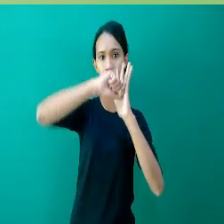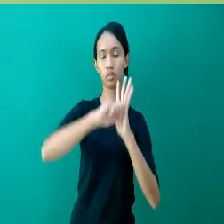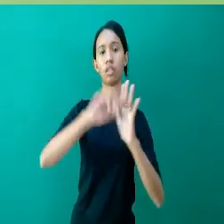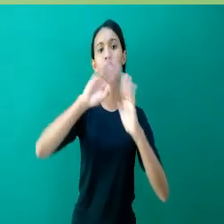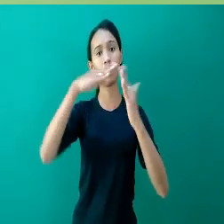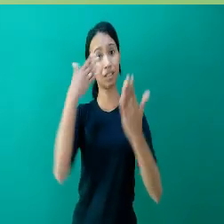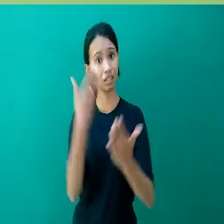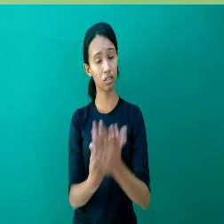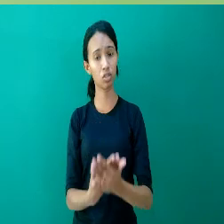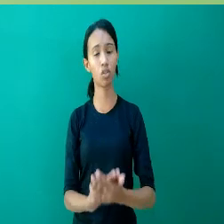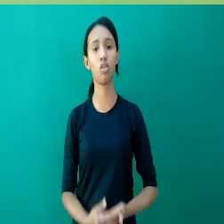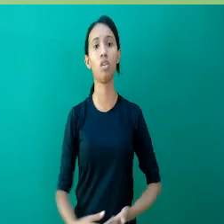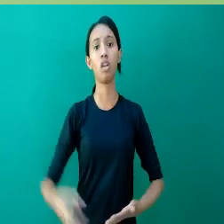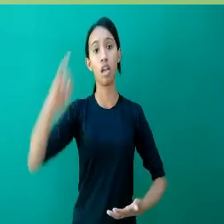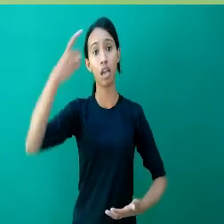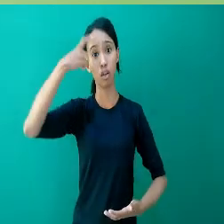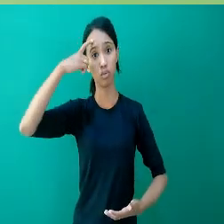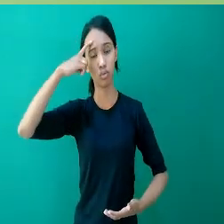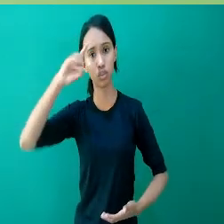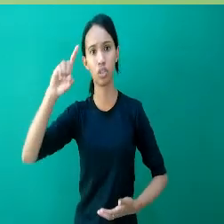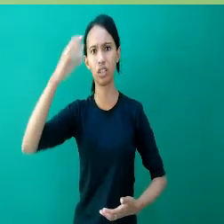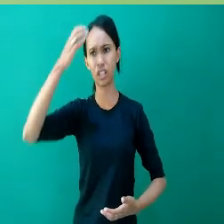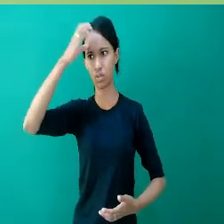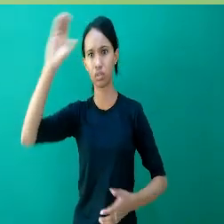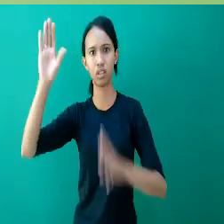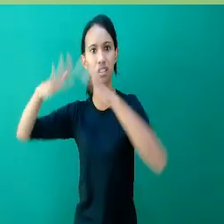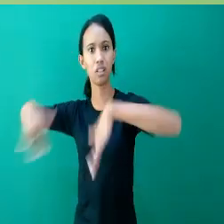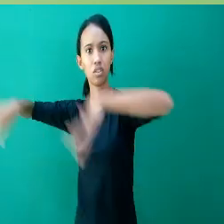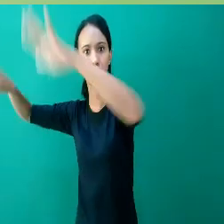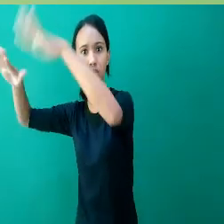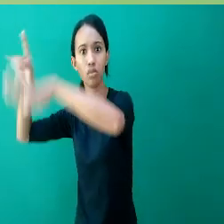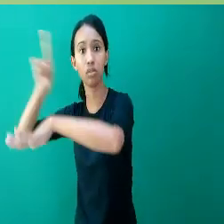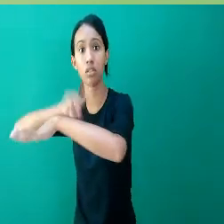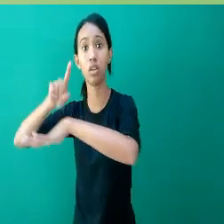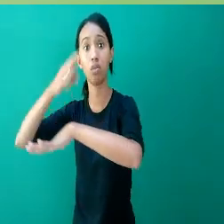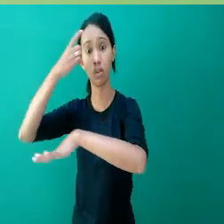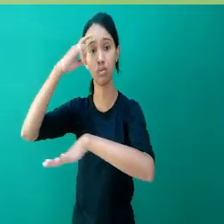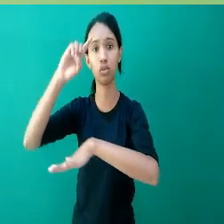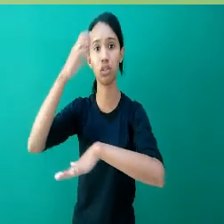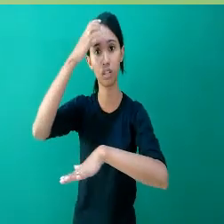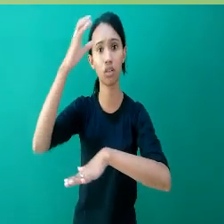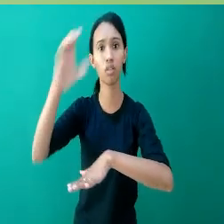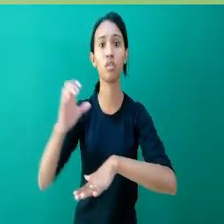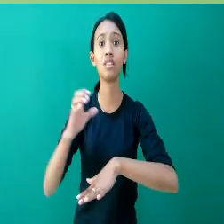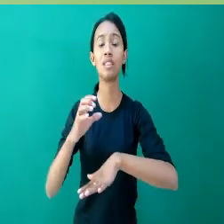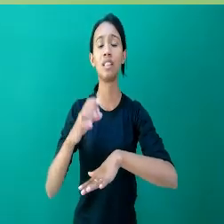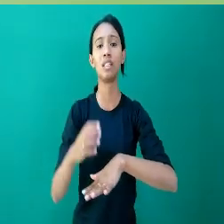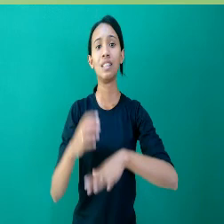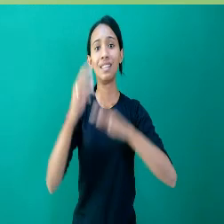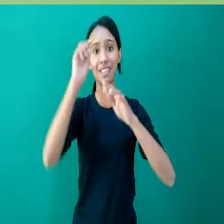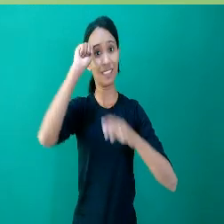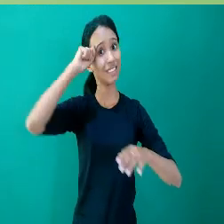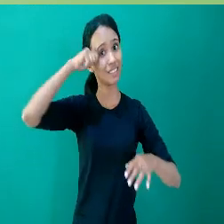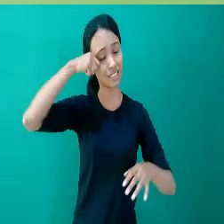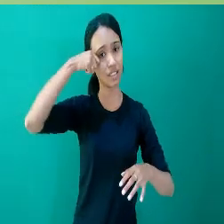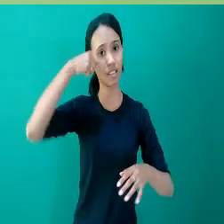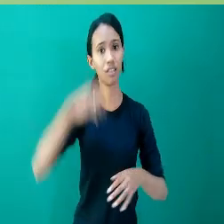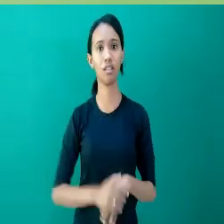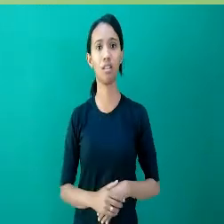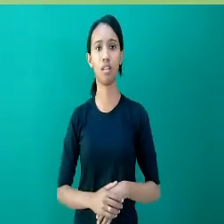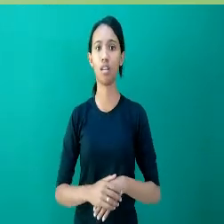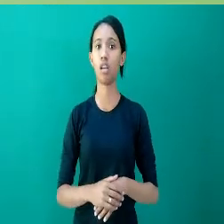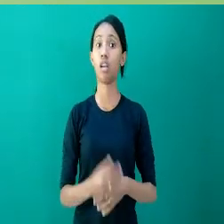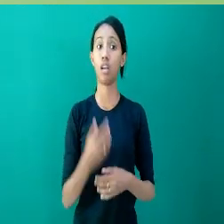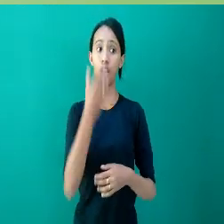da Consciência Negra não é Dia da Consciência Humana, não. Ele quer diminuir o valor, não quer dar importância. Então,